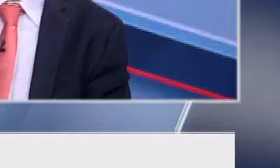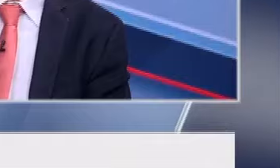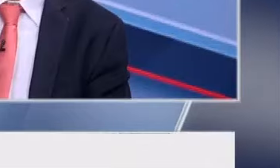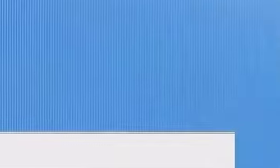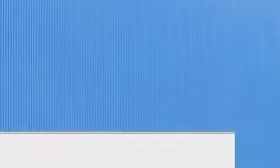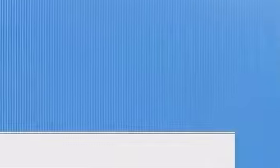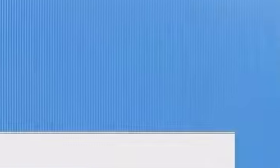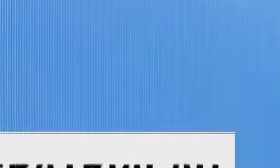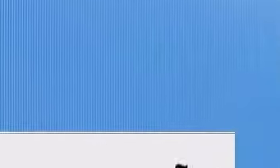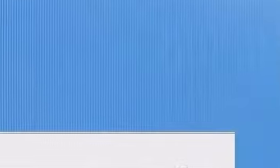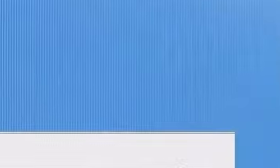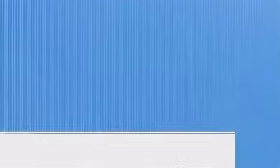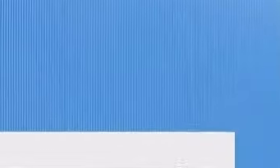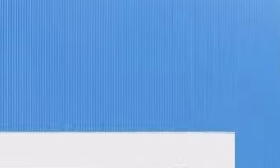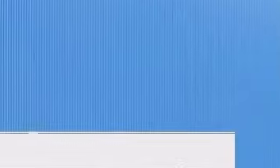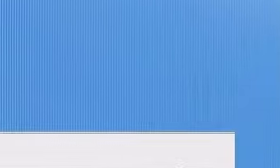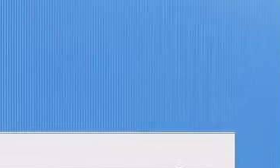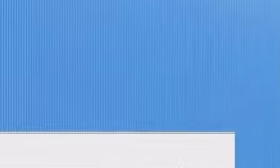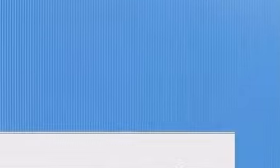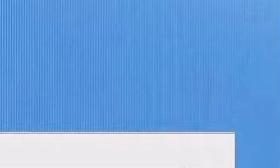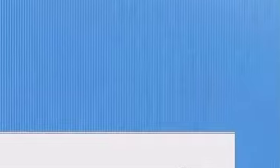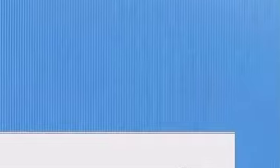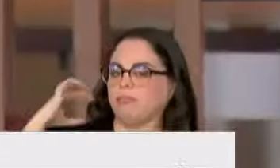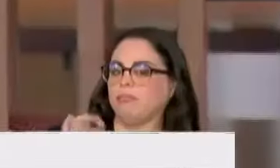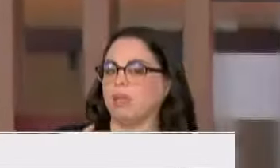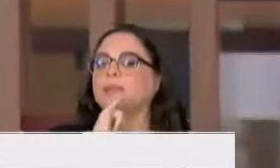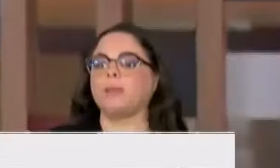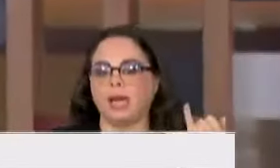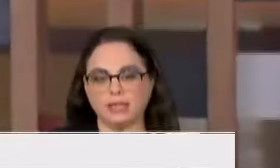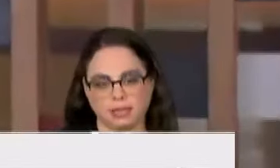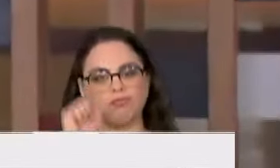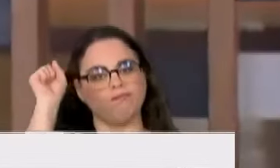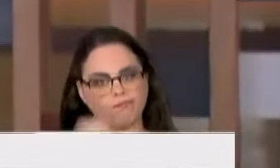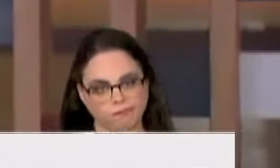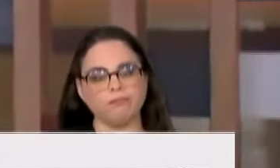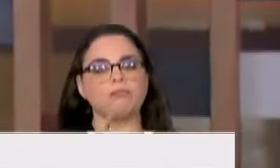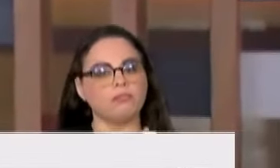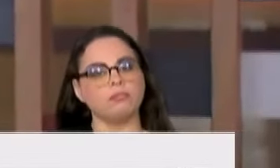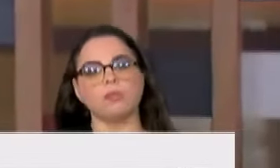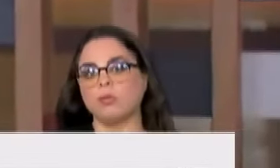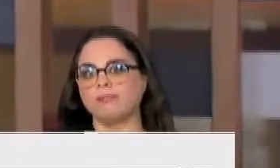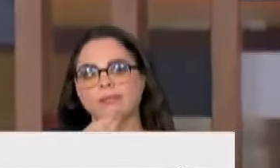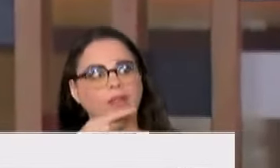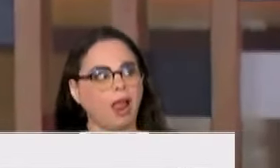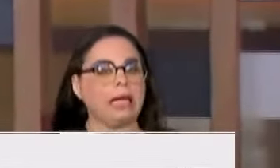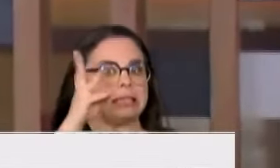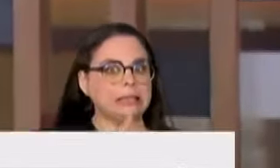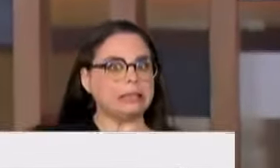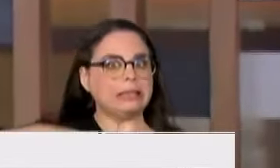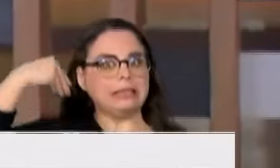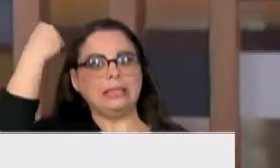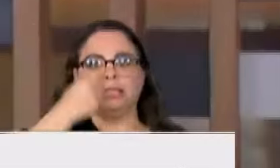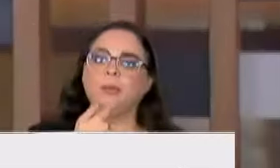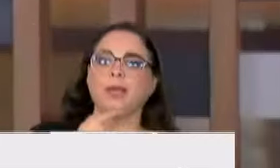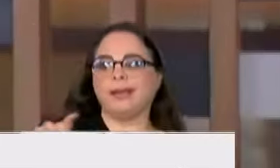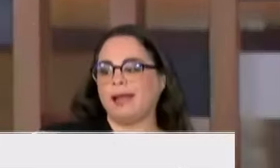Nós vamos ao vivo agora para uma coletiva do Mauro Vieira em relação à repatriação dos brasileiros no